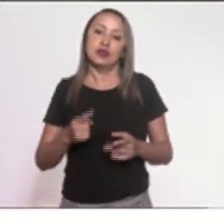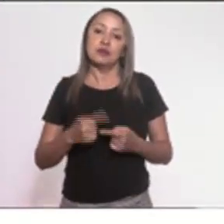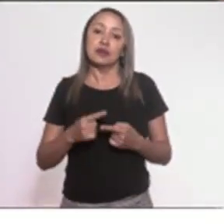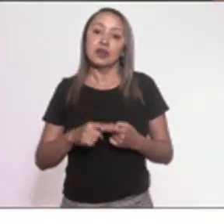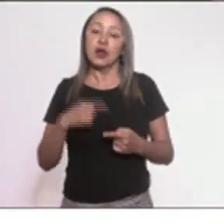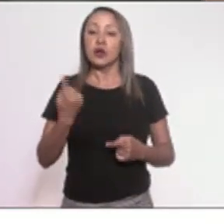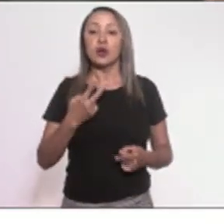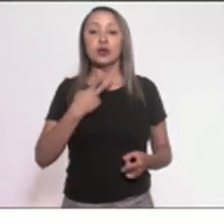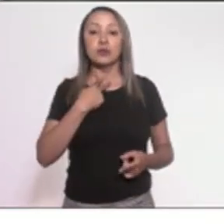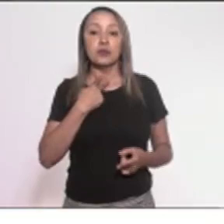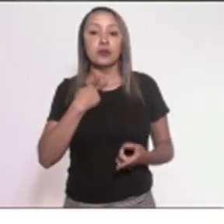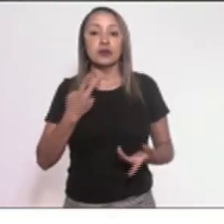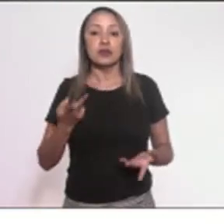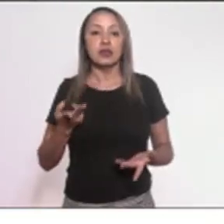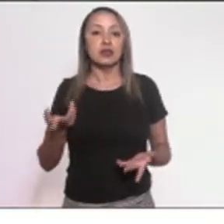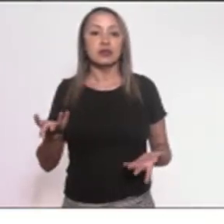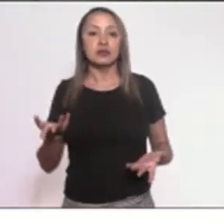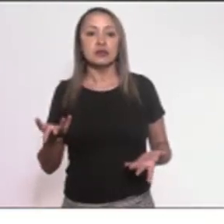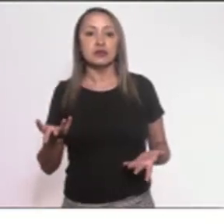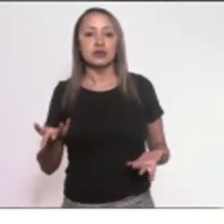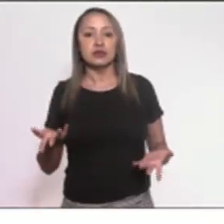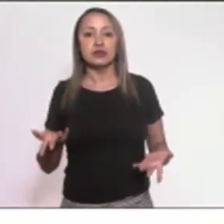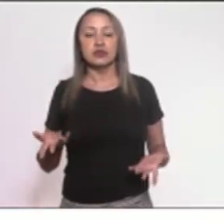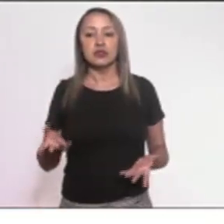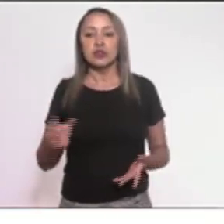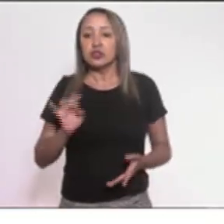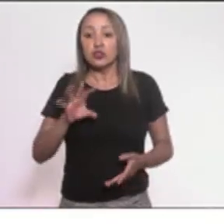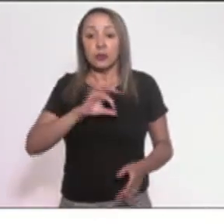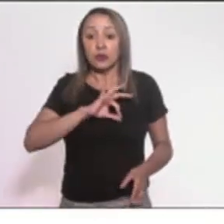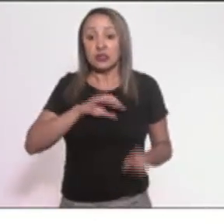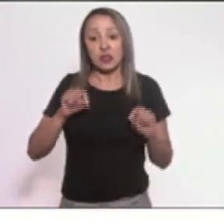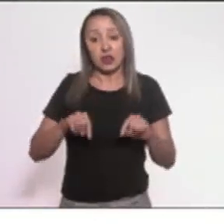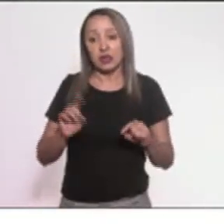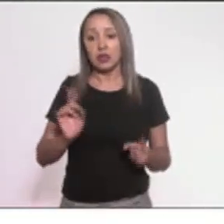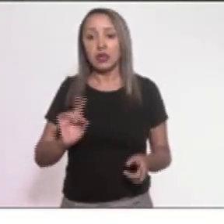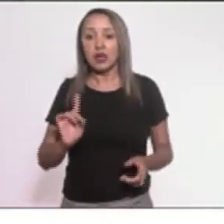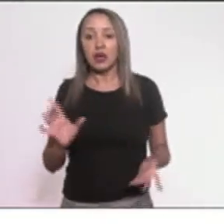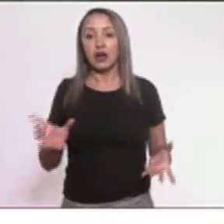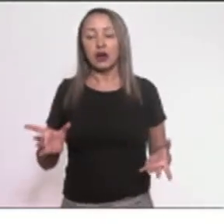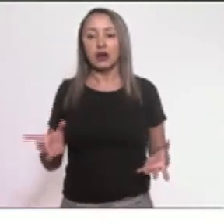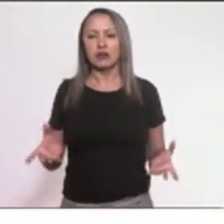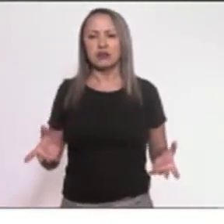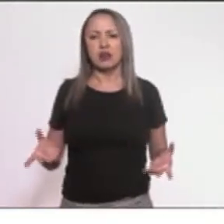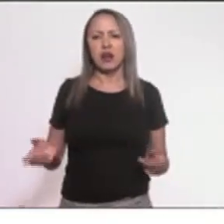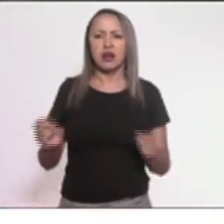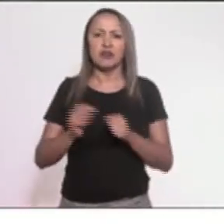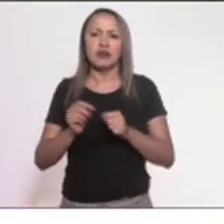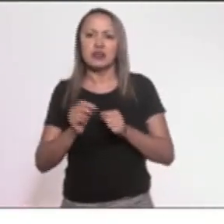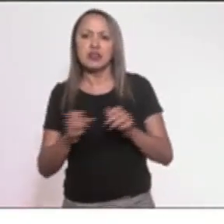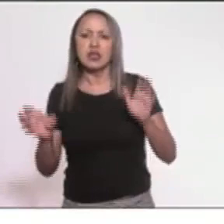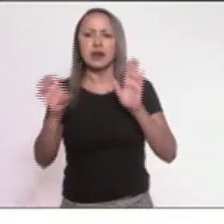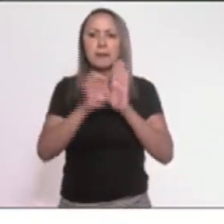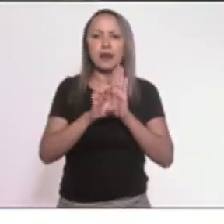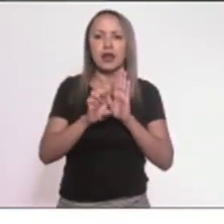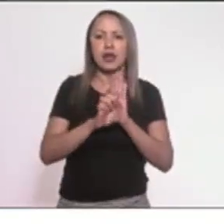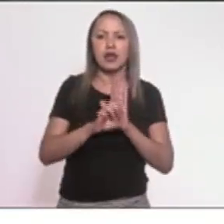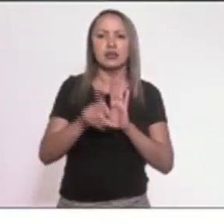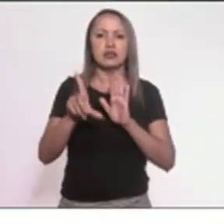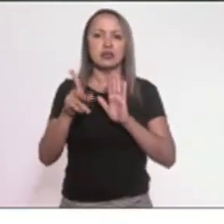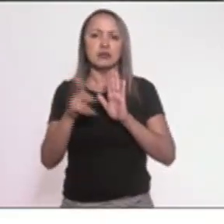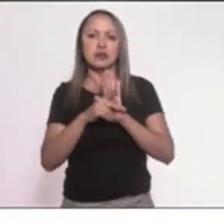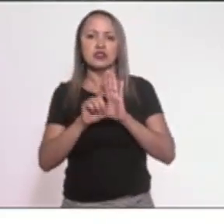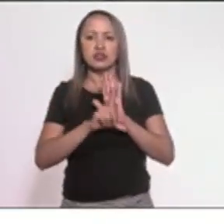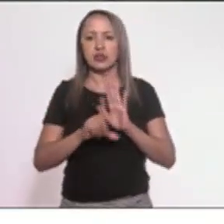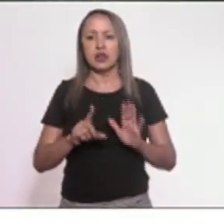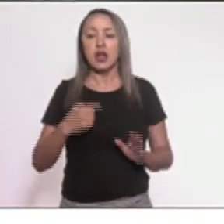aqui, entendeu? Aqui só, a senhora me dá uma só parte, tem deputada. Só policial e vão negociar e vão botar as emendas. Eu defendo